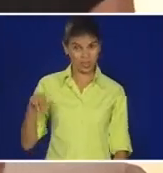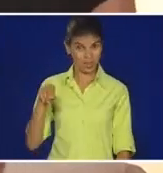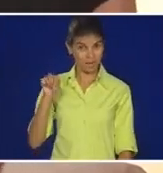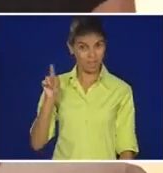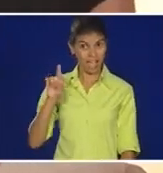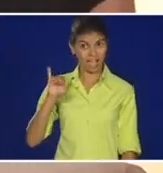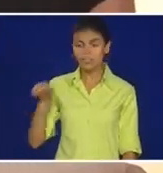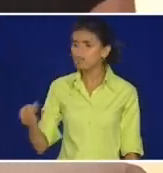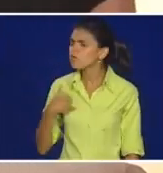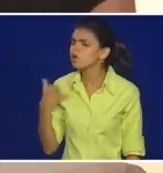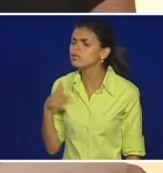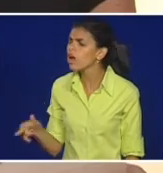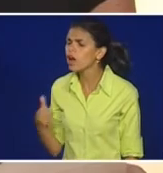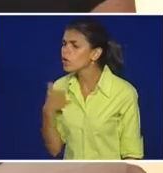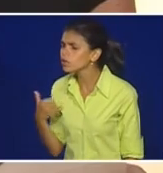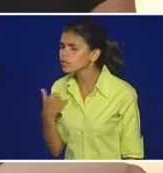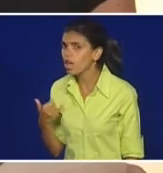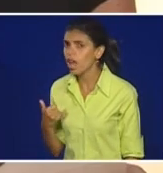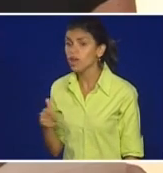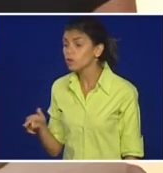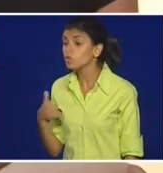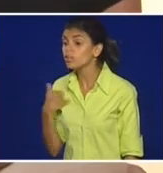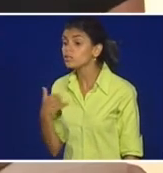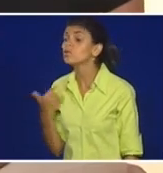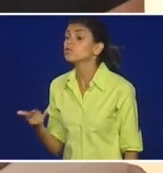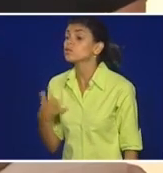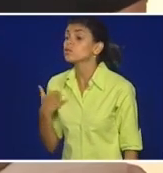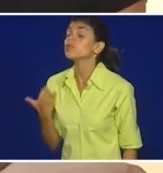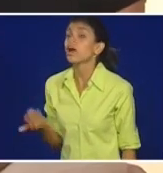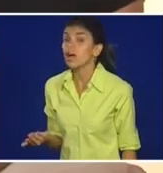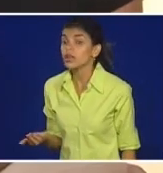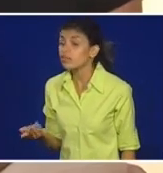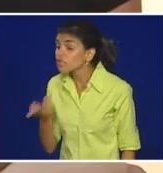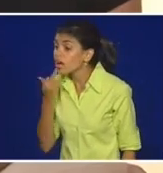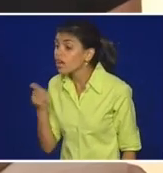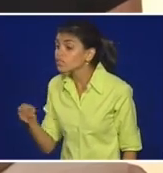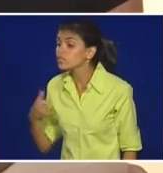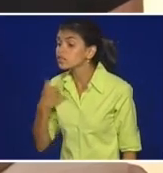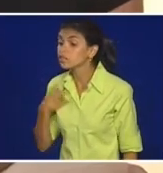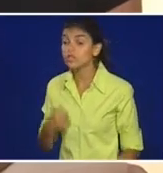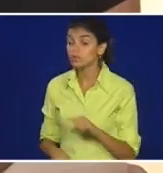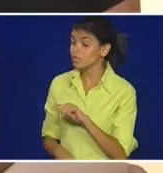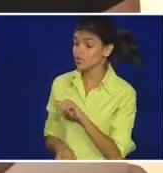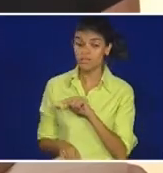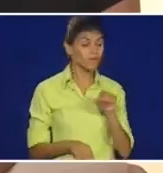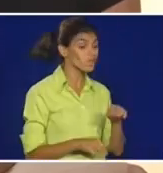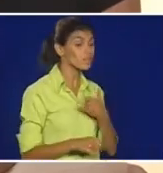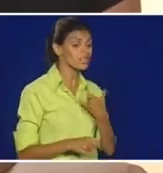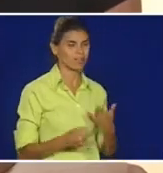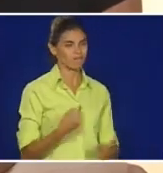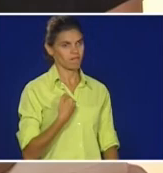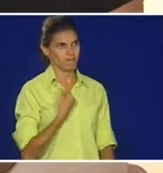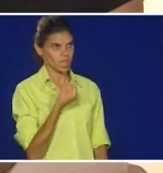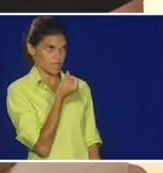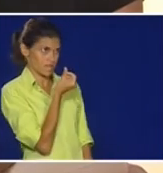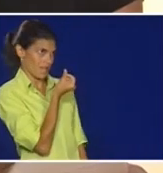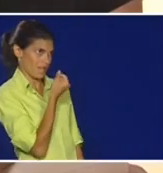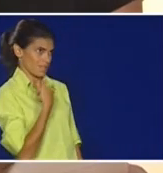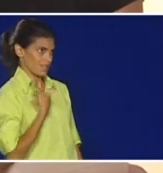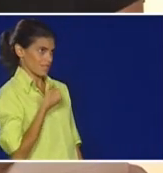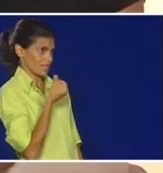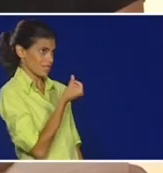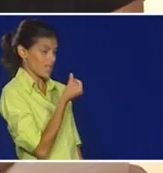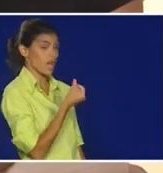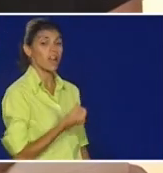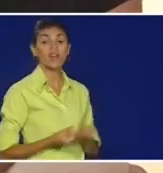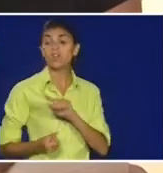Mariana? Hein? Fala. Quantos anos você tem? 6. E qual a escola que você